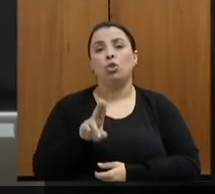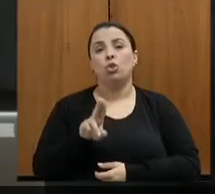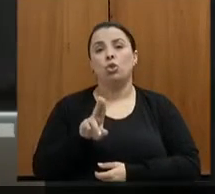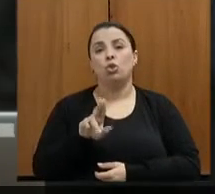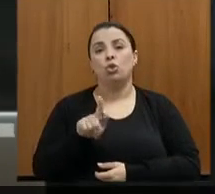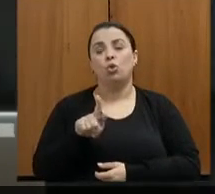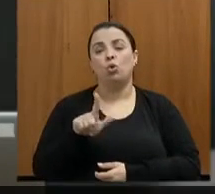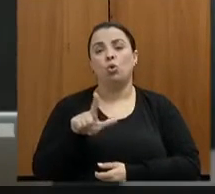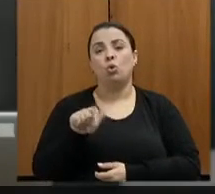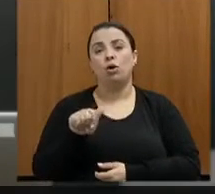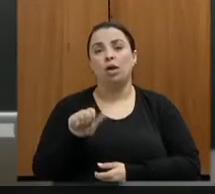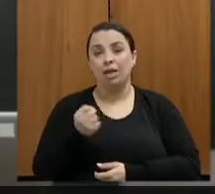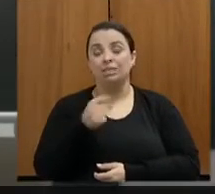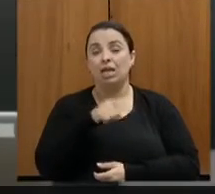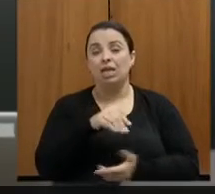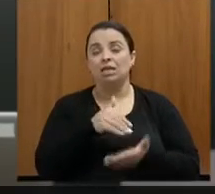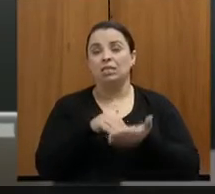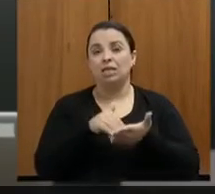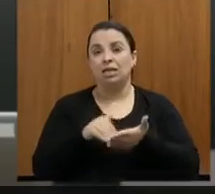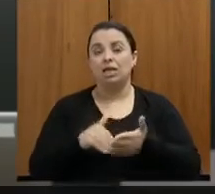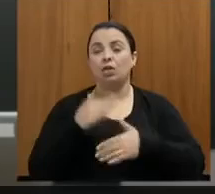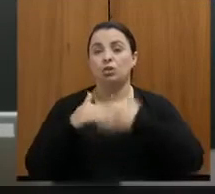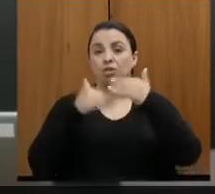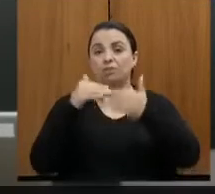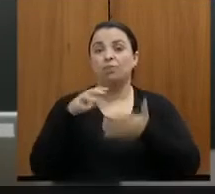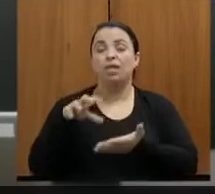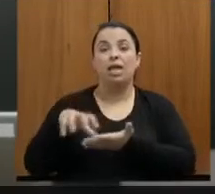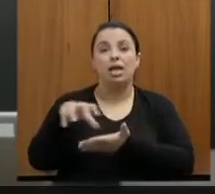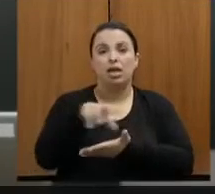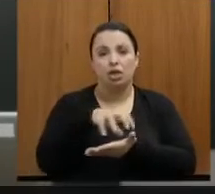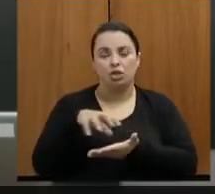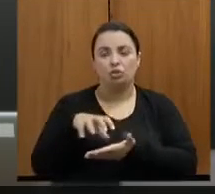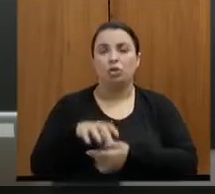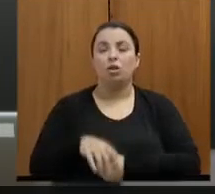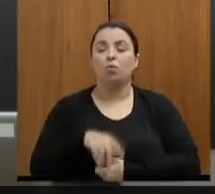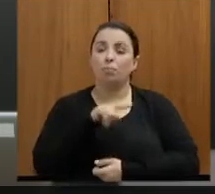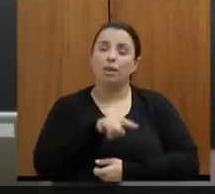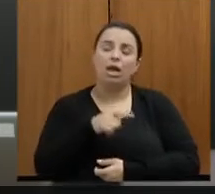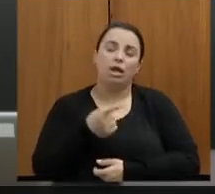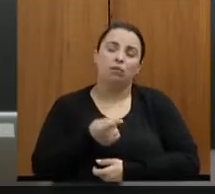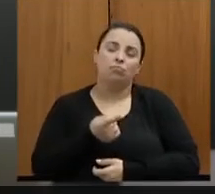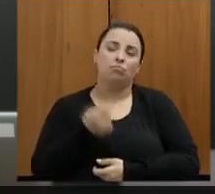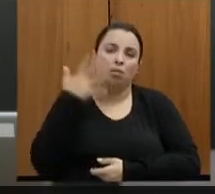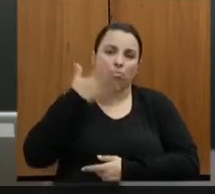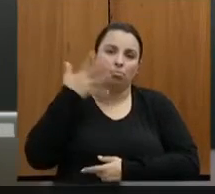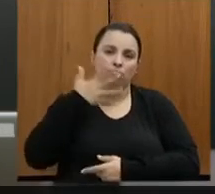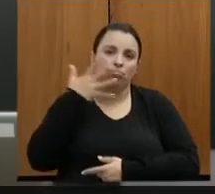Regional, para que ele possa fazer as suas considerações iniciais.